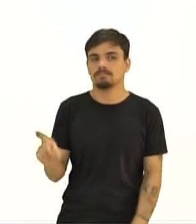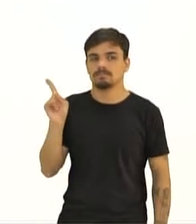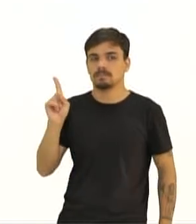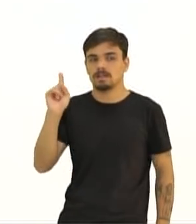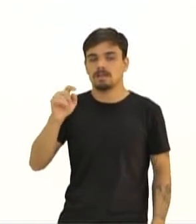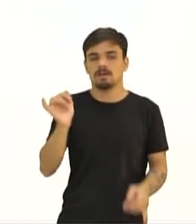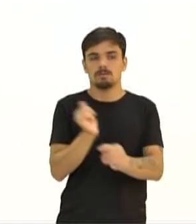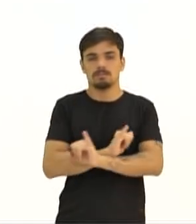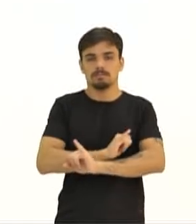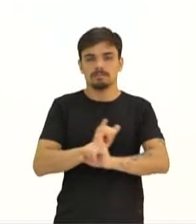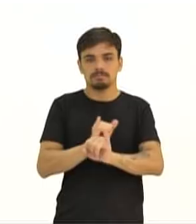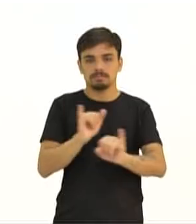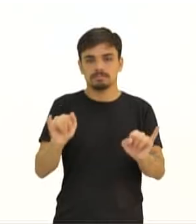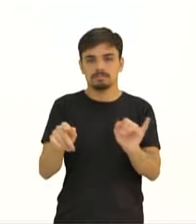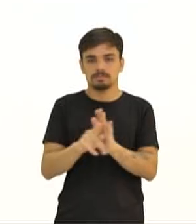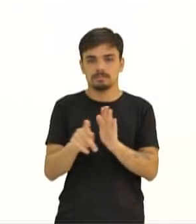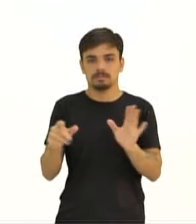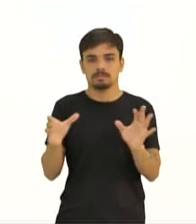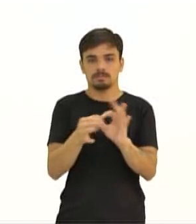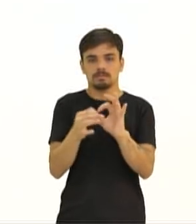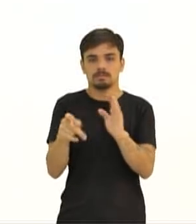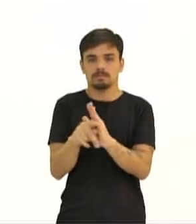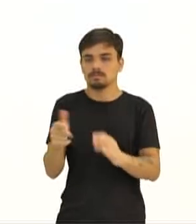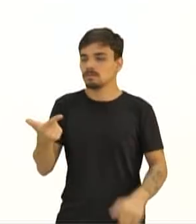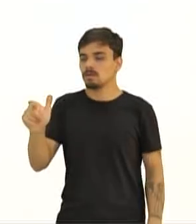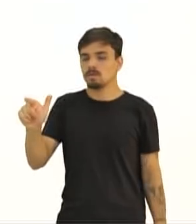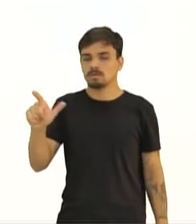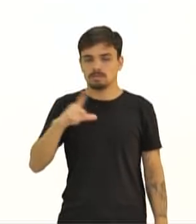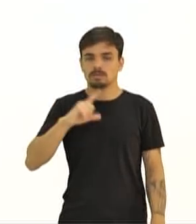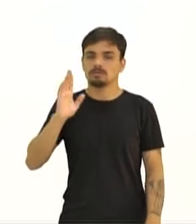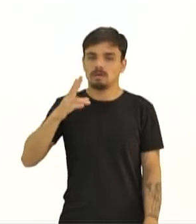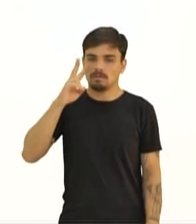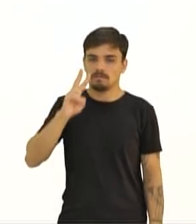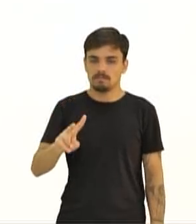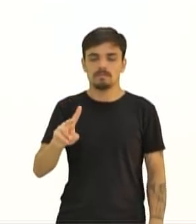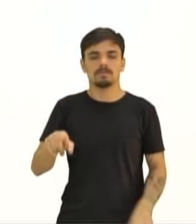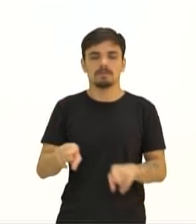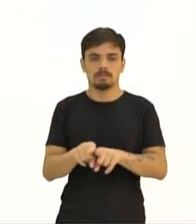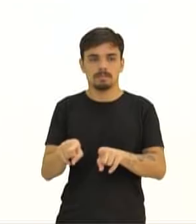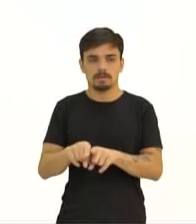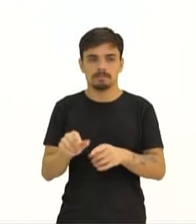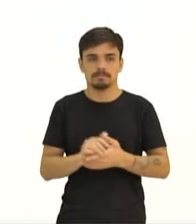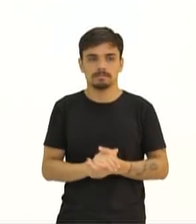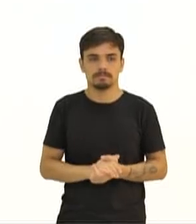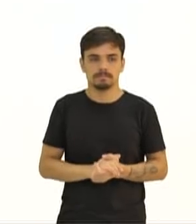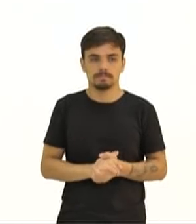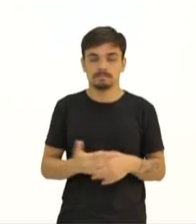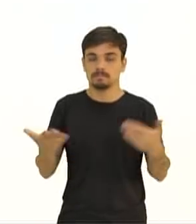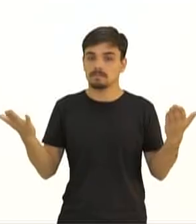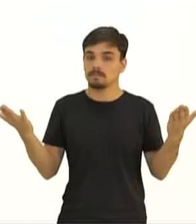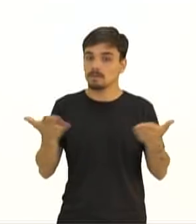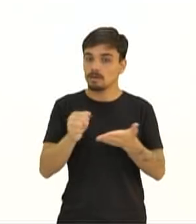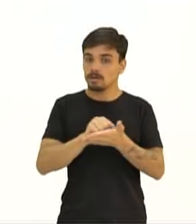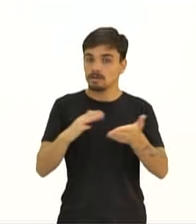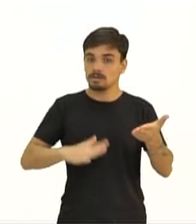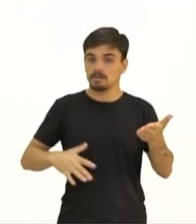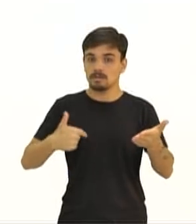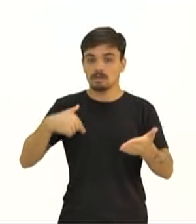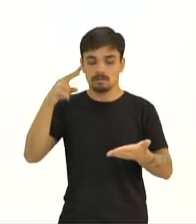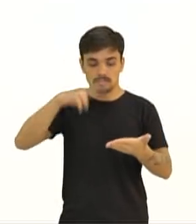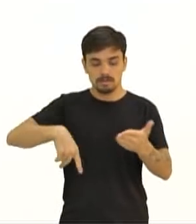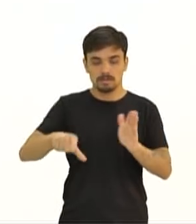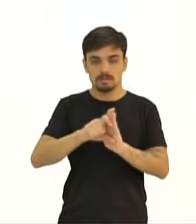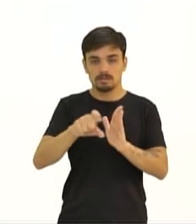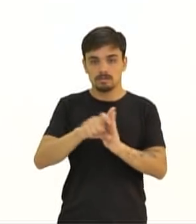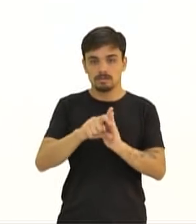anúncio publicitário, ligado àquele outro ali que nós já tínhamos visto. Nós vamos reler